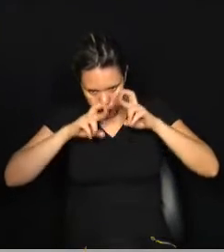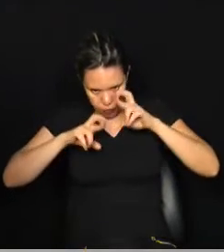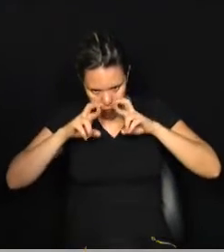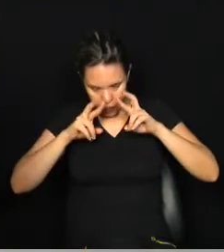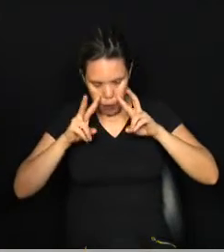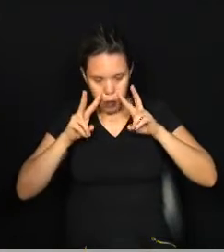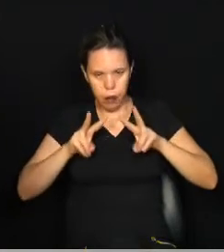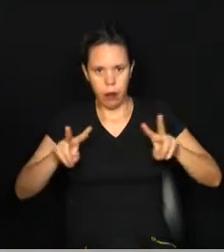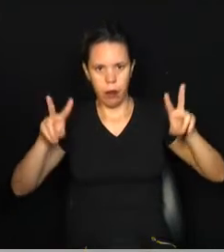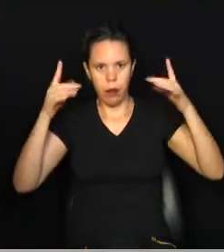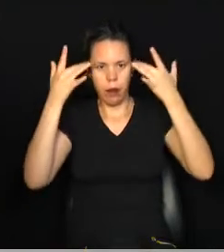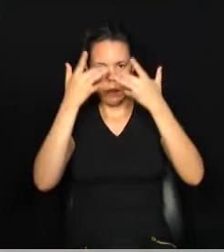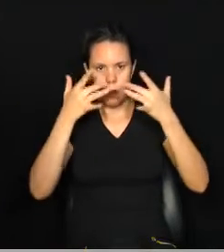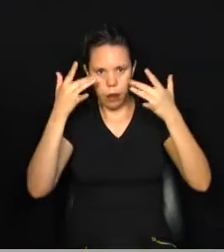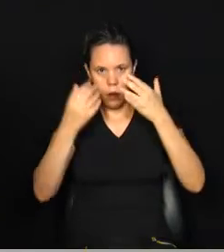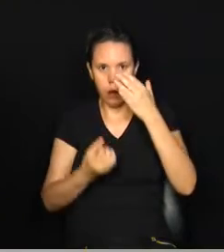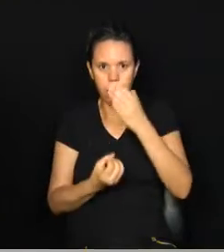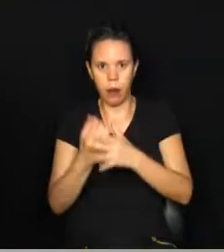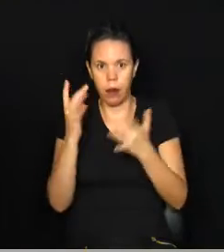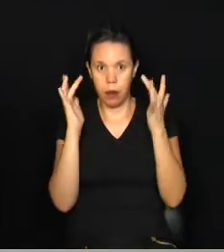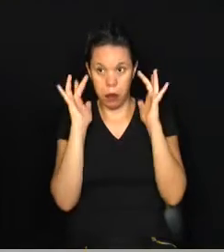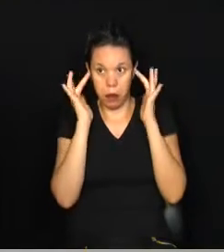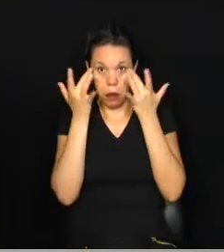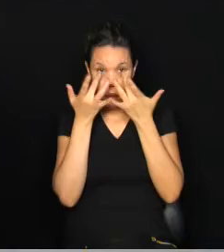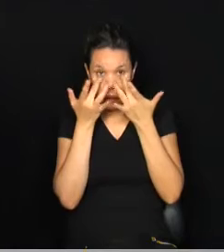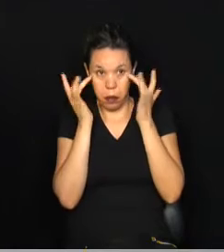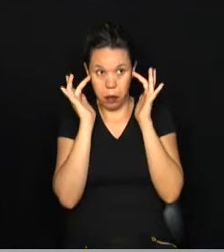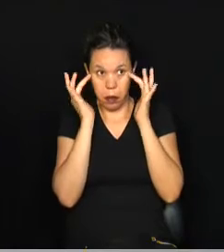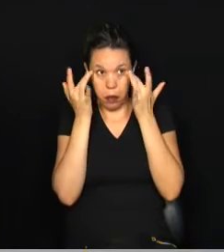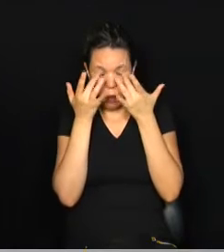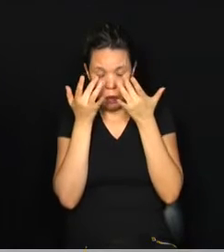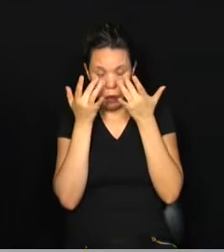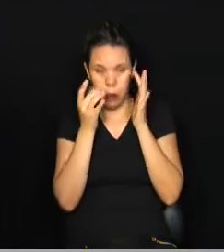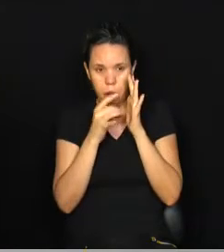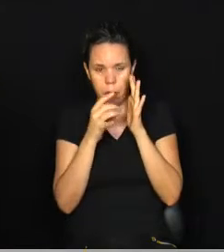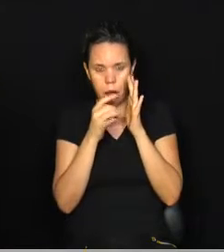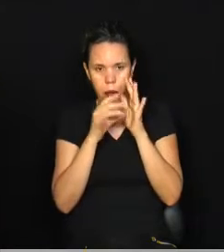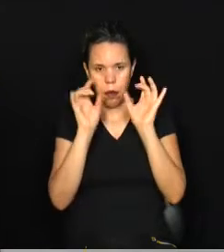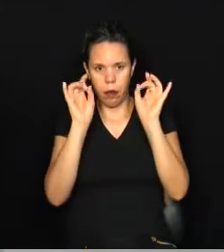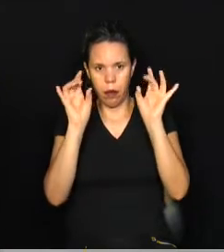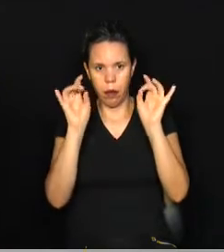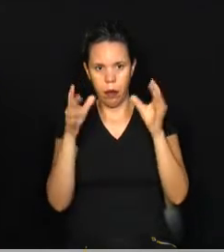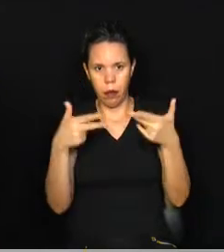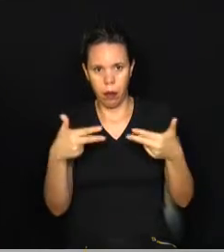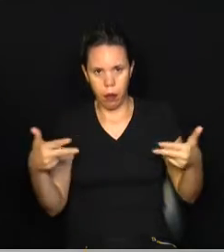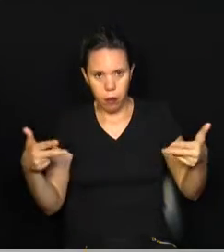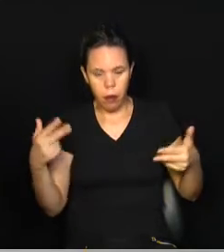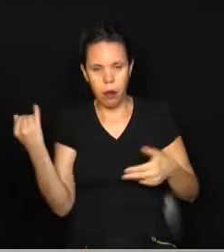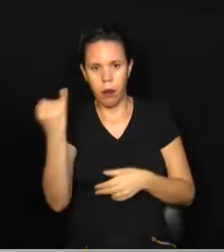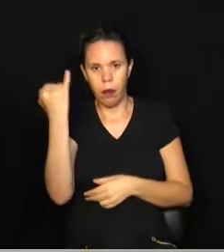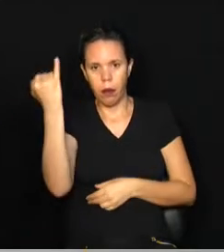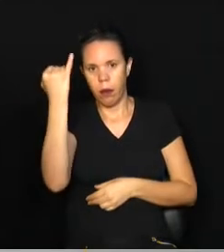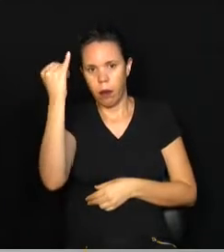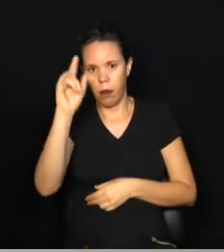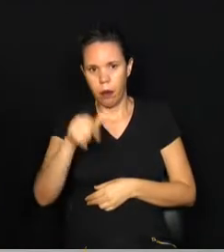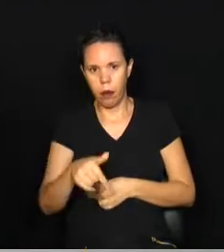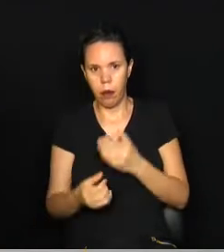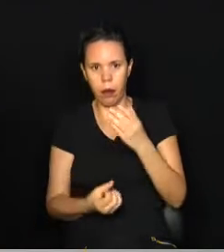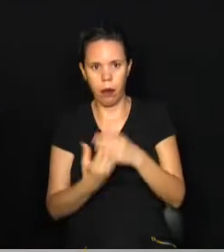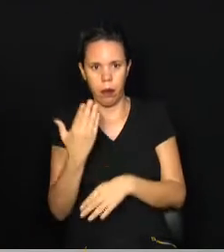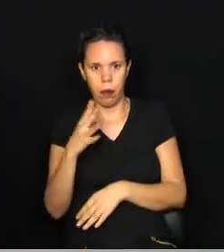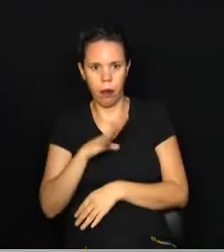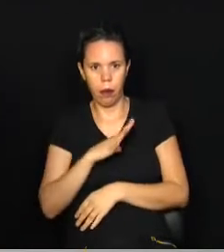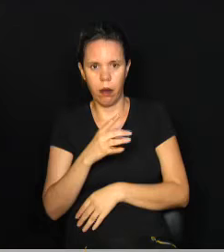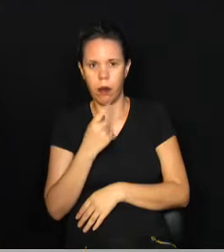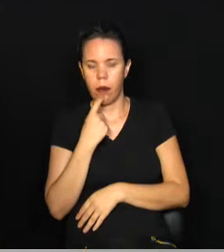Naquela época eles já produziam lentes artesanalmente a partir de vidros especiais. E é muito importante que isso aconteça na cidade